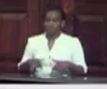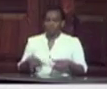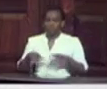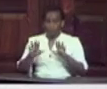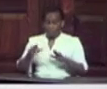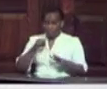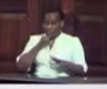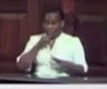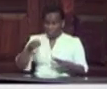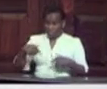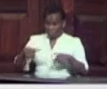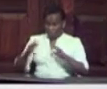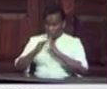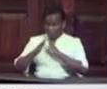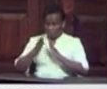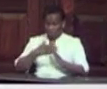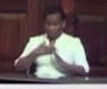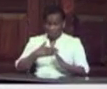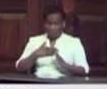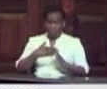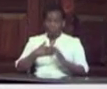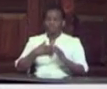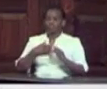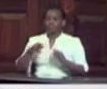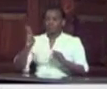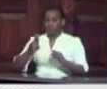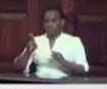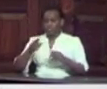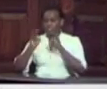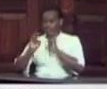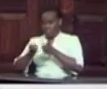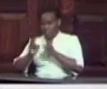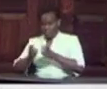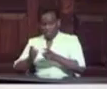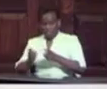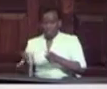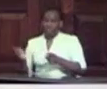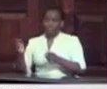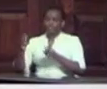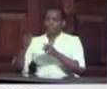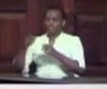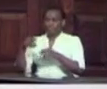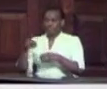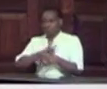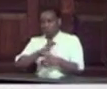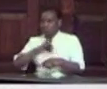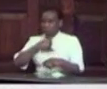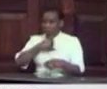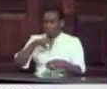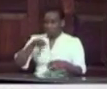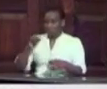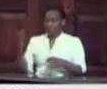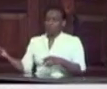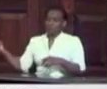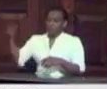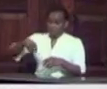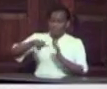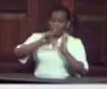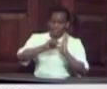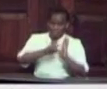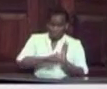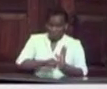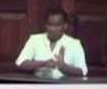ela trabalhar na minha casa, ela vai usar o trem da Baixada Fluminense até a Central